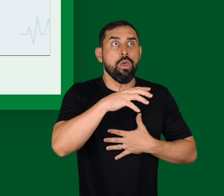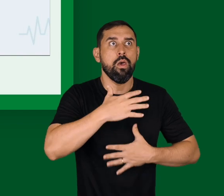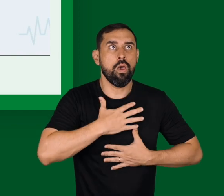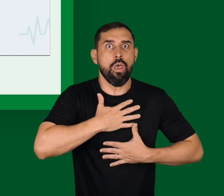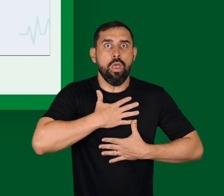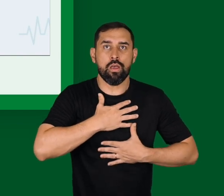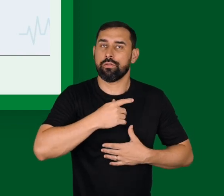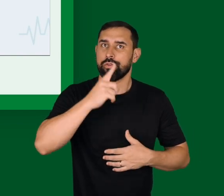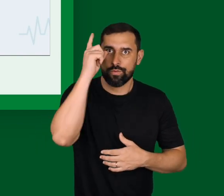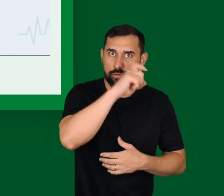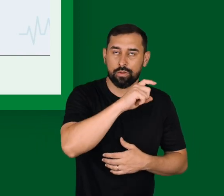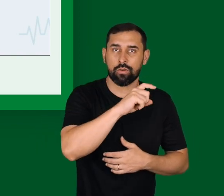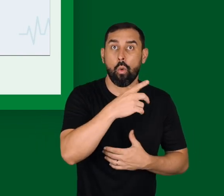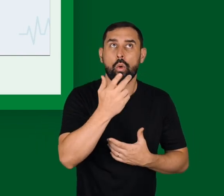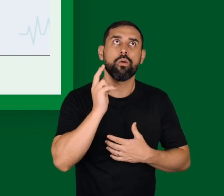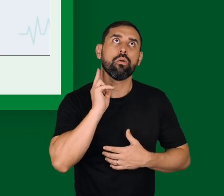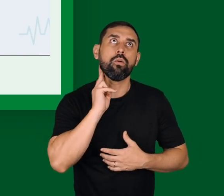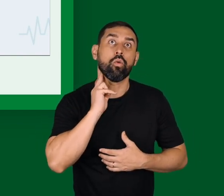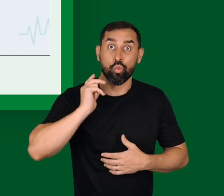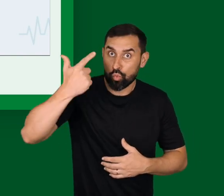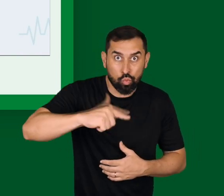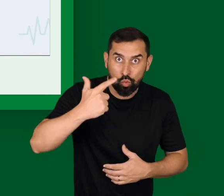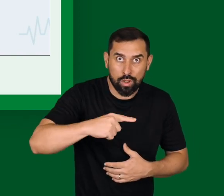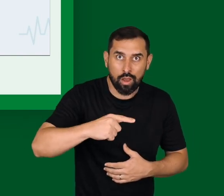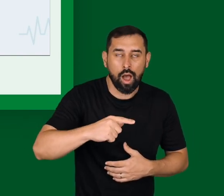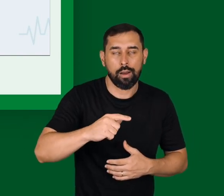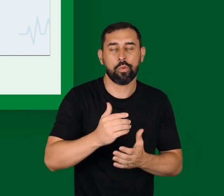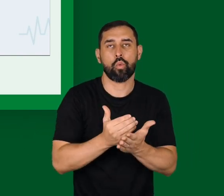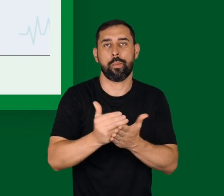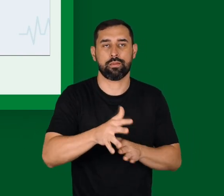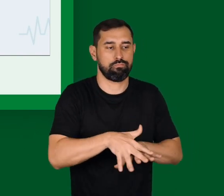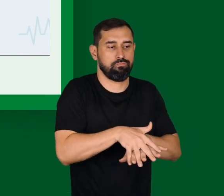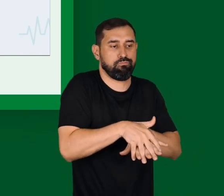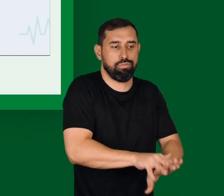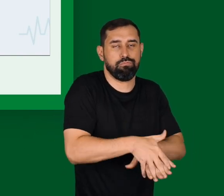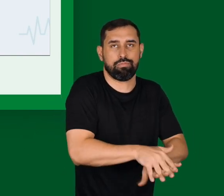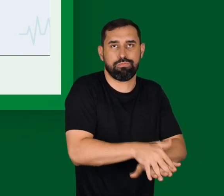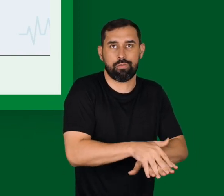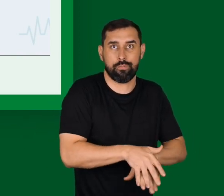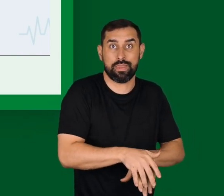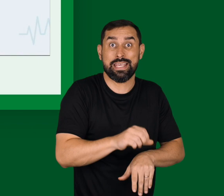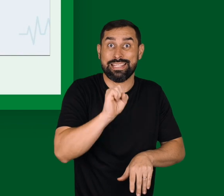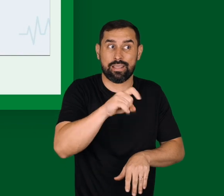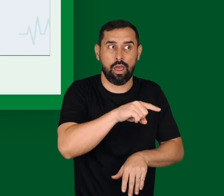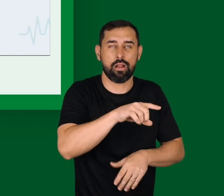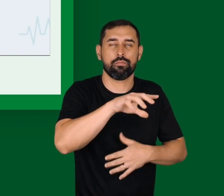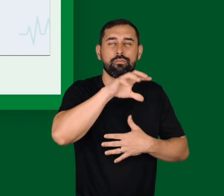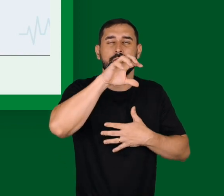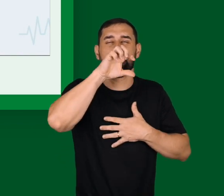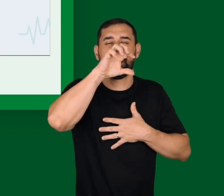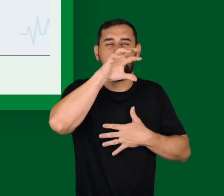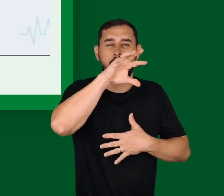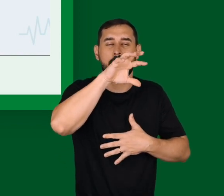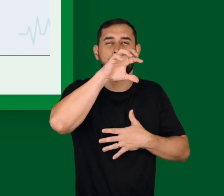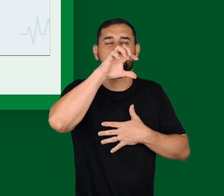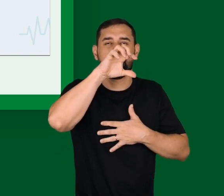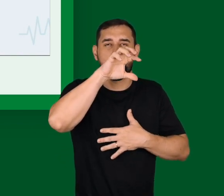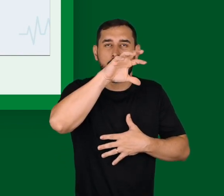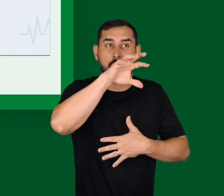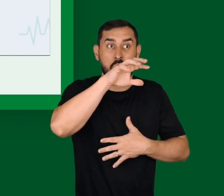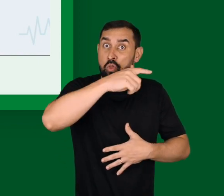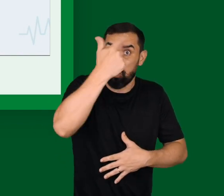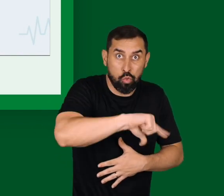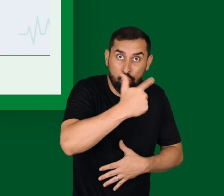a criança não está respirando, tem gaspe, e não tem pulso, iniciar o RCP. Se a criança